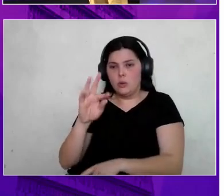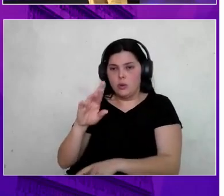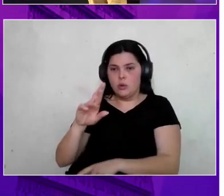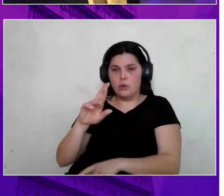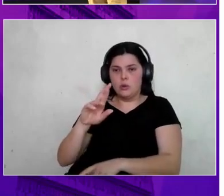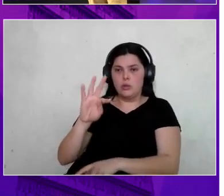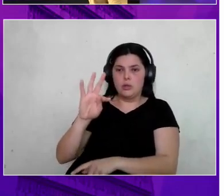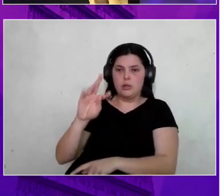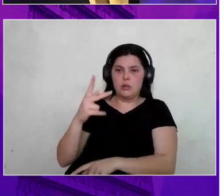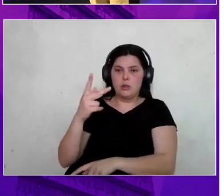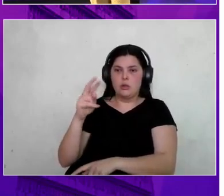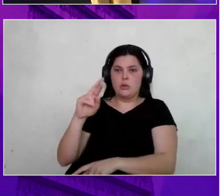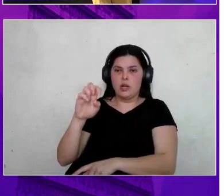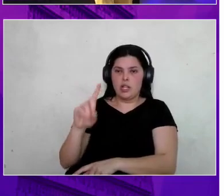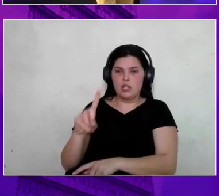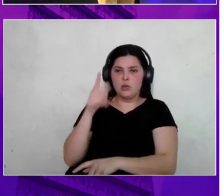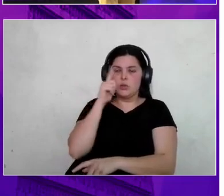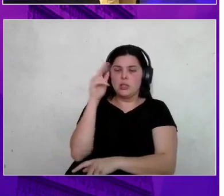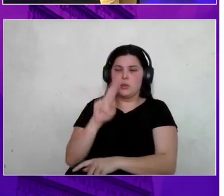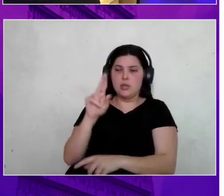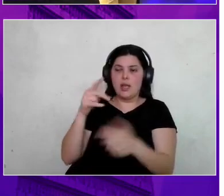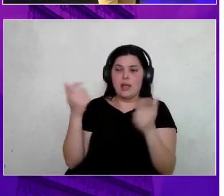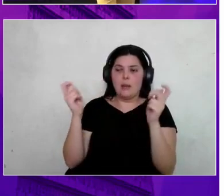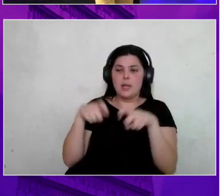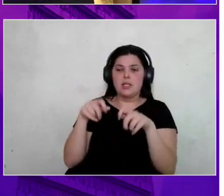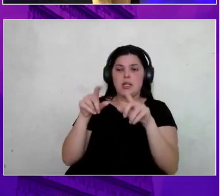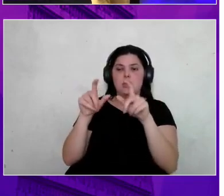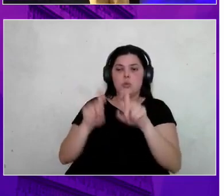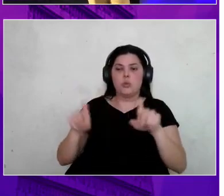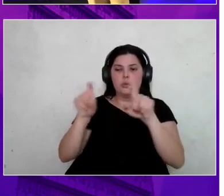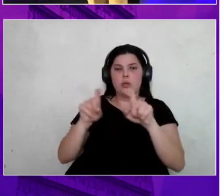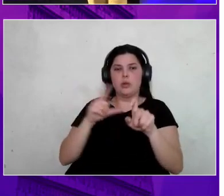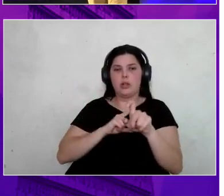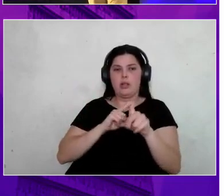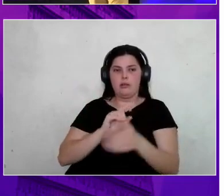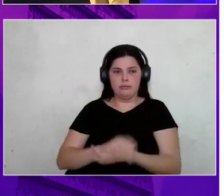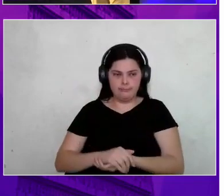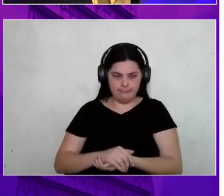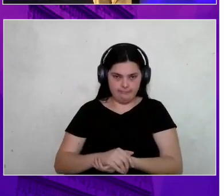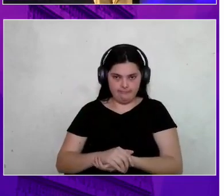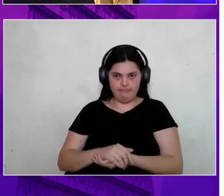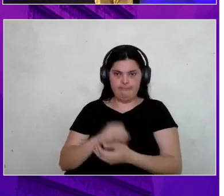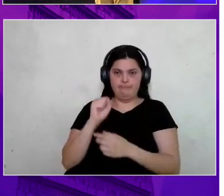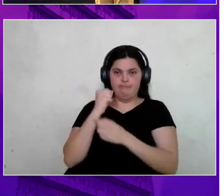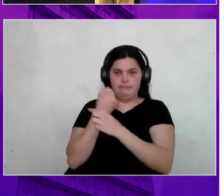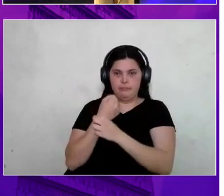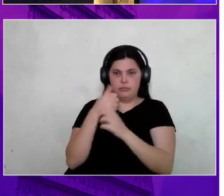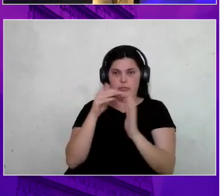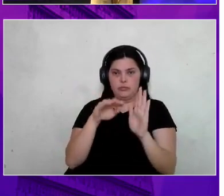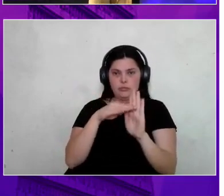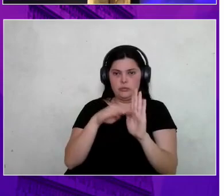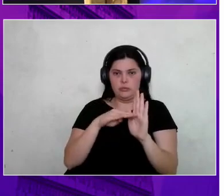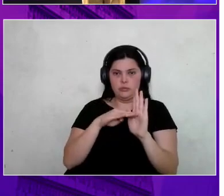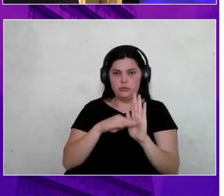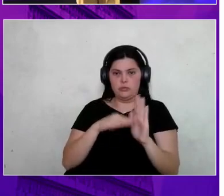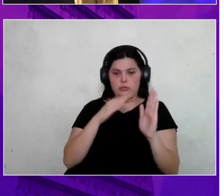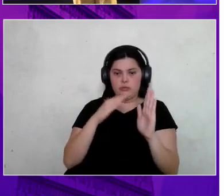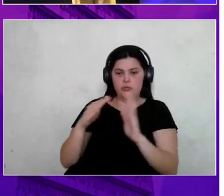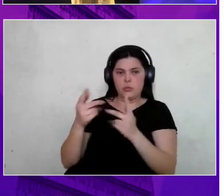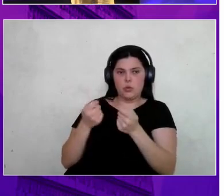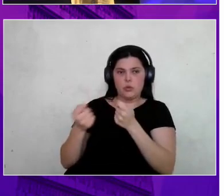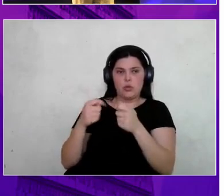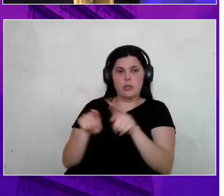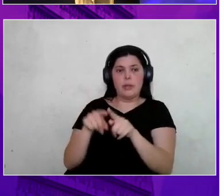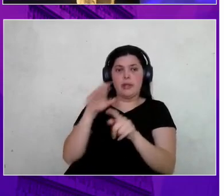conseguir usar o máximo que aquela máquina entrega, né? Garantia de ordem entre envios, um maior controle, então os clientes